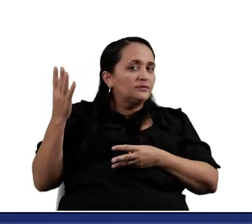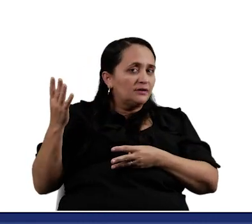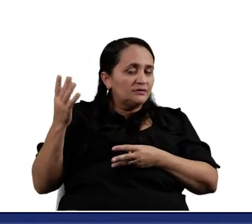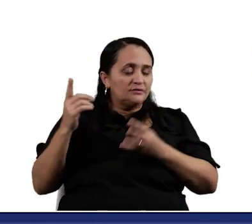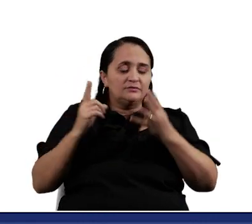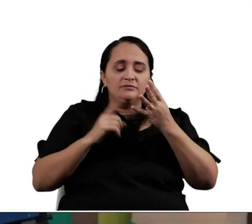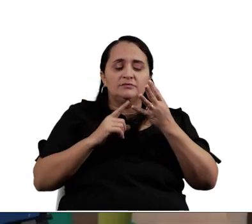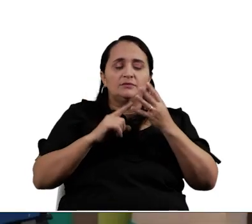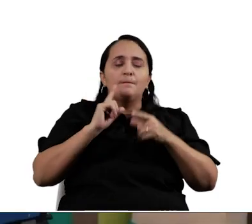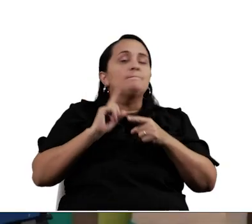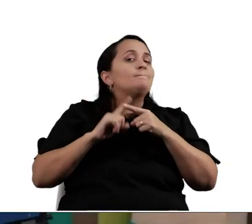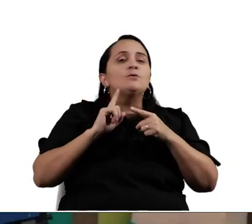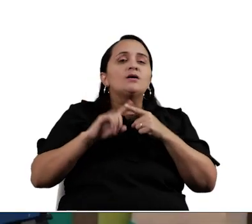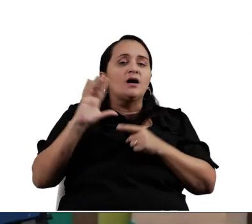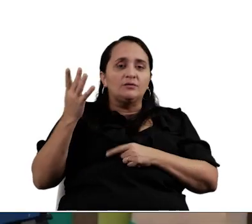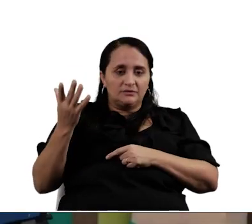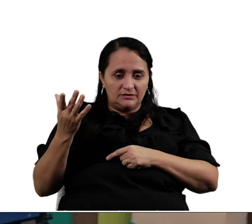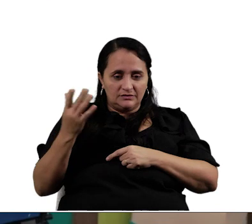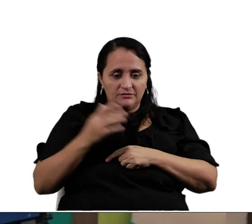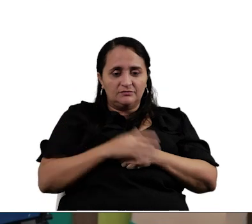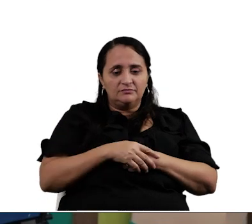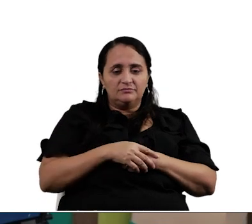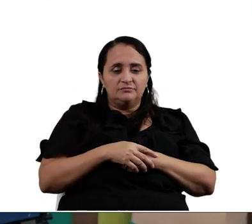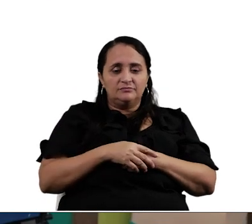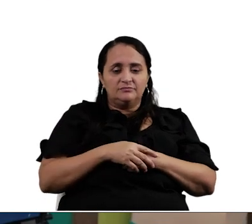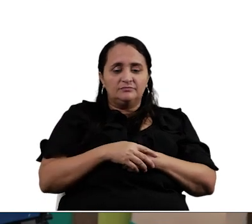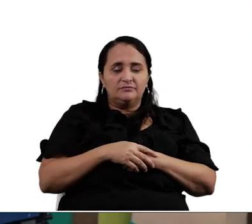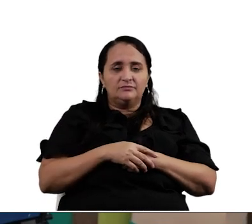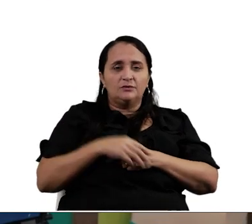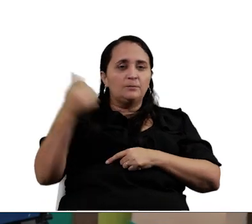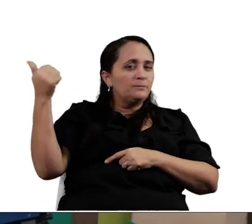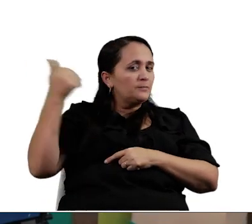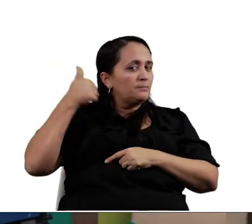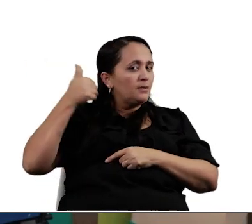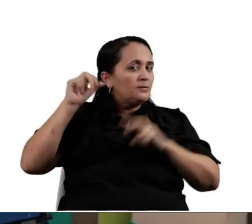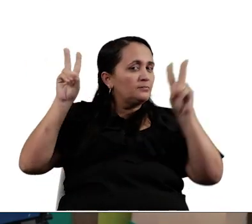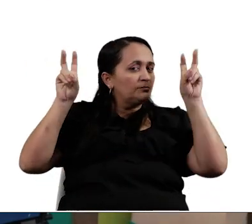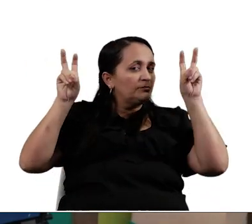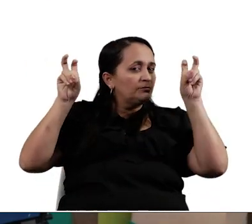aconteceu? Então, qual era o título da história, gente? Quem está lembrado?